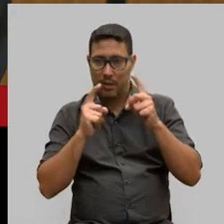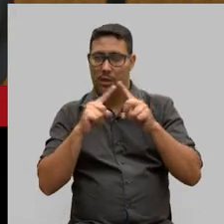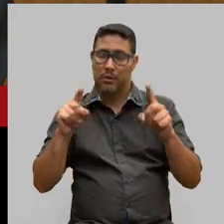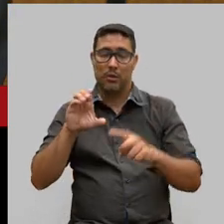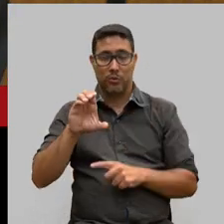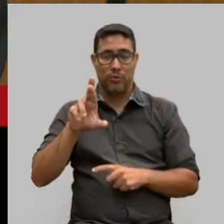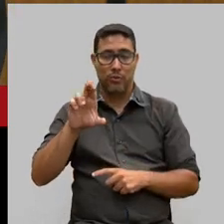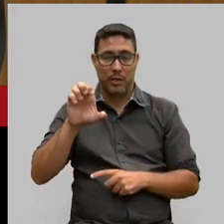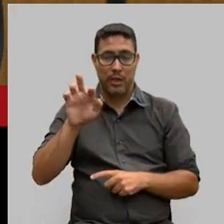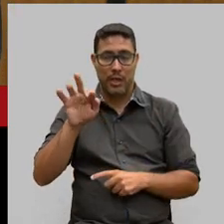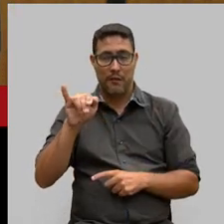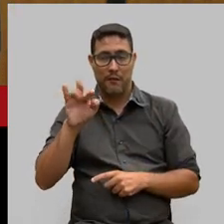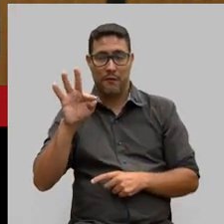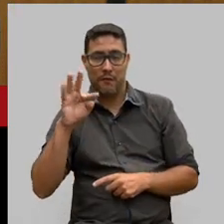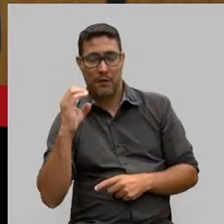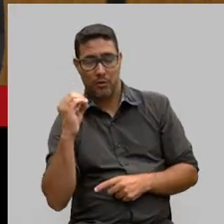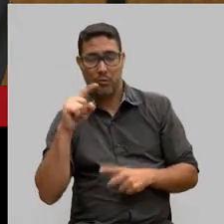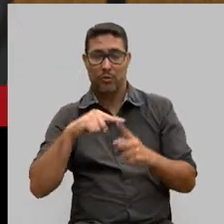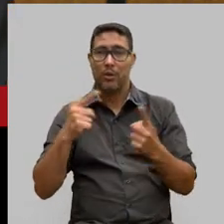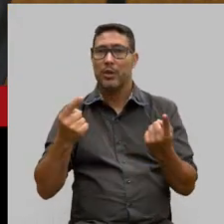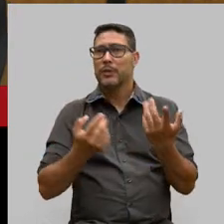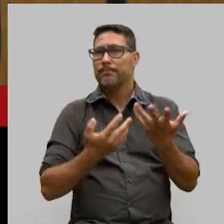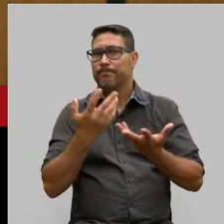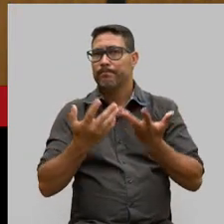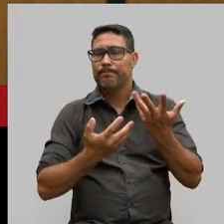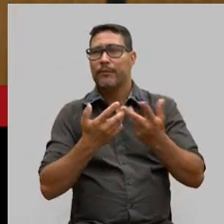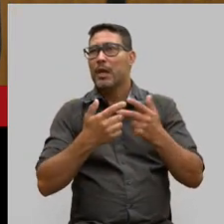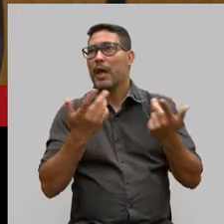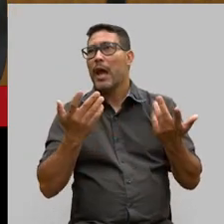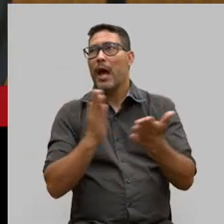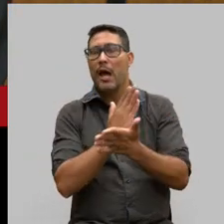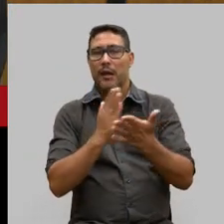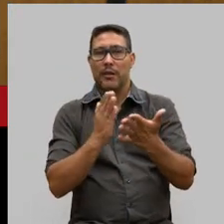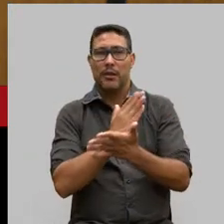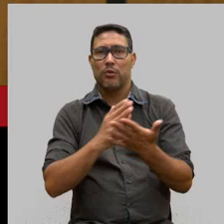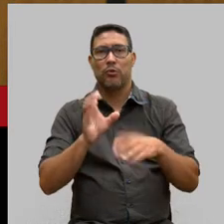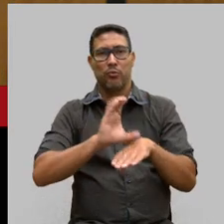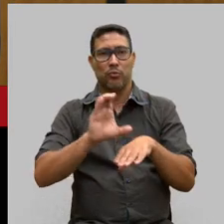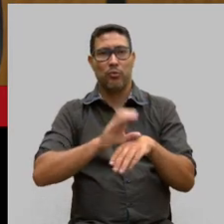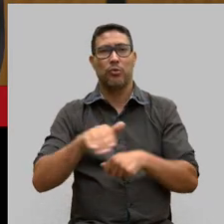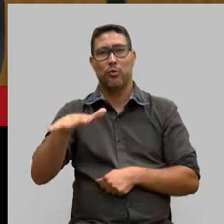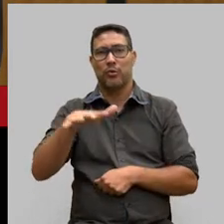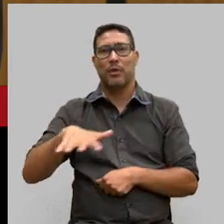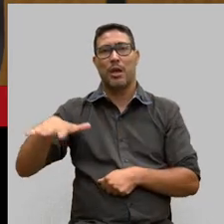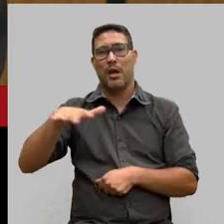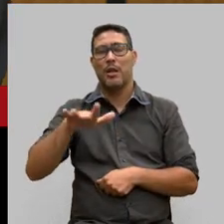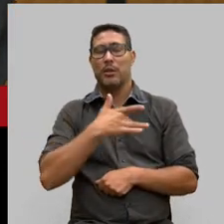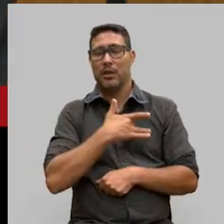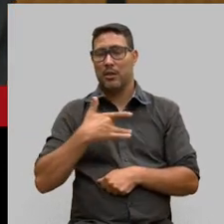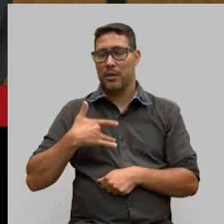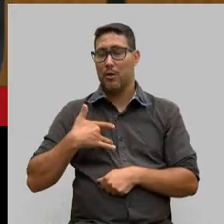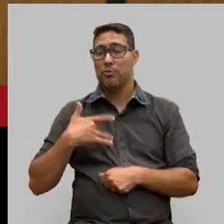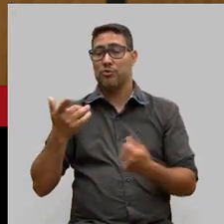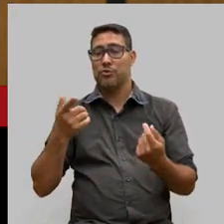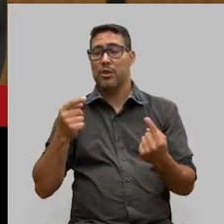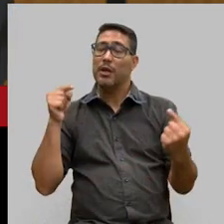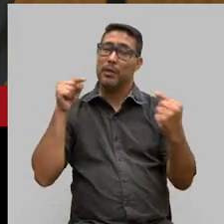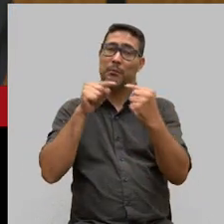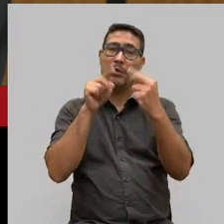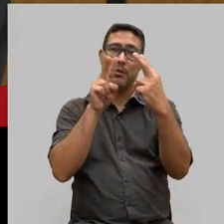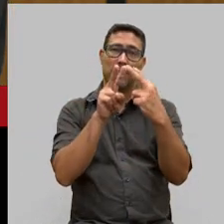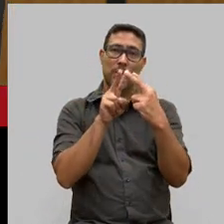a precarização dos cursos de graduação na área da saúde na modalidade AD Então a gente tem vio muitas